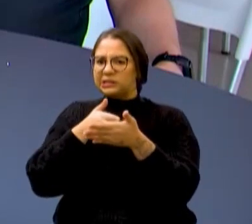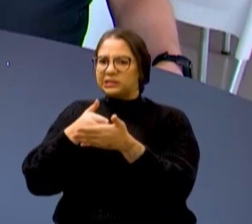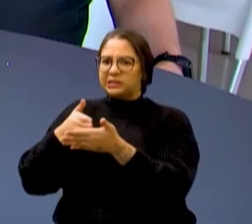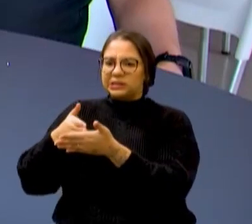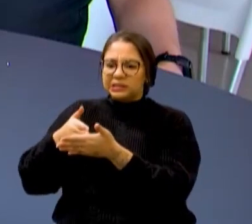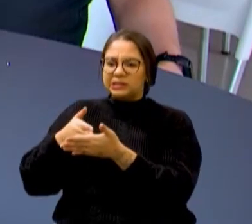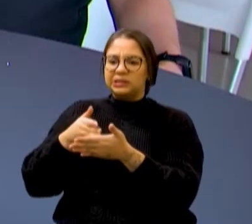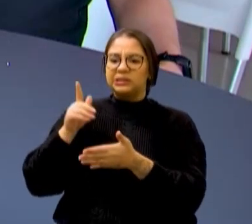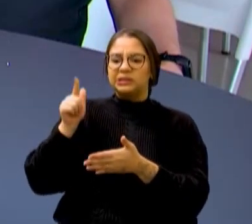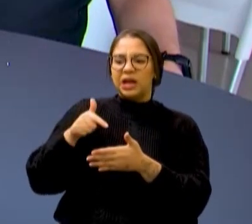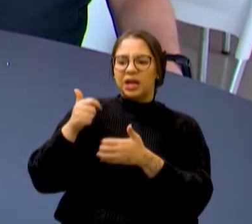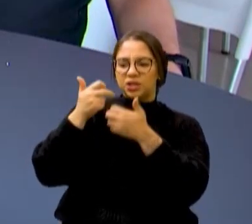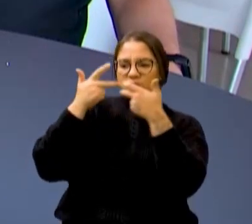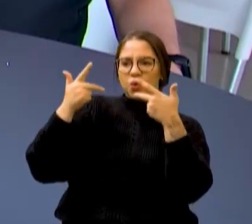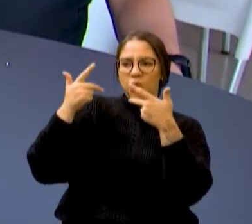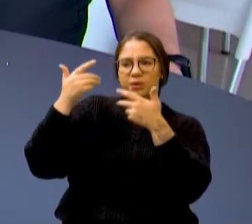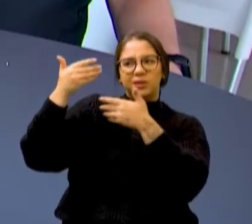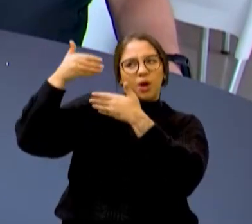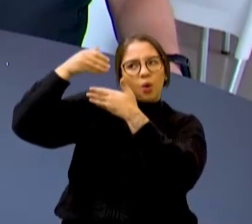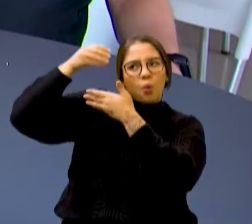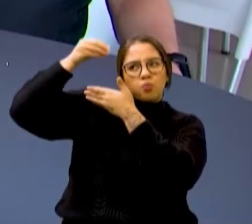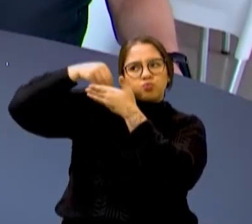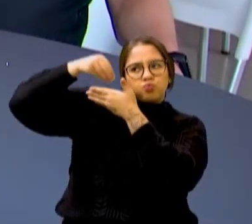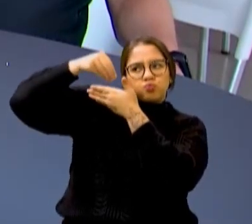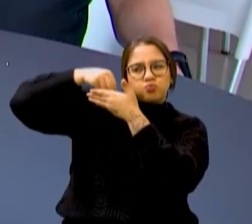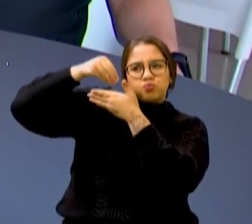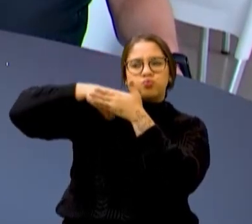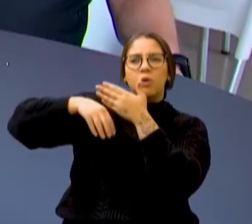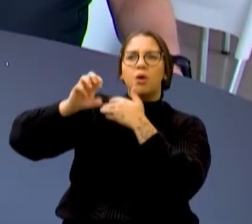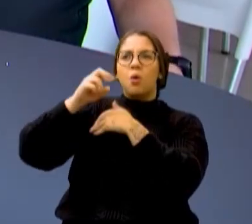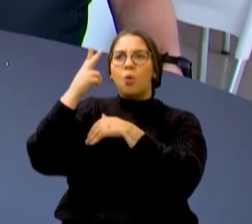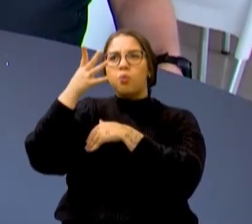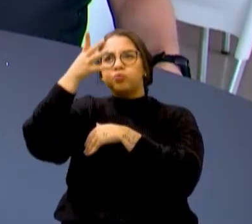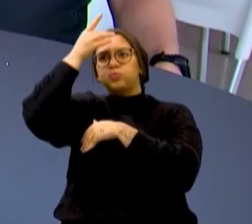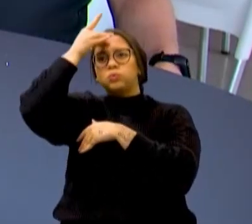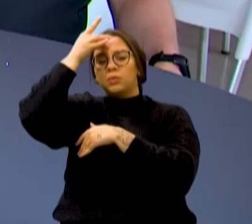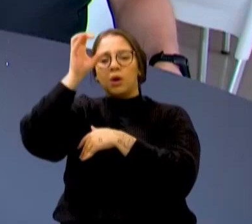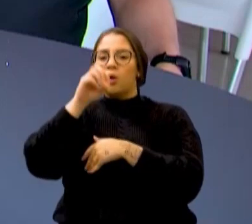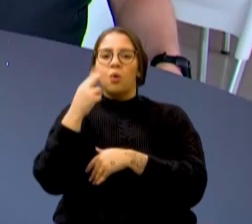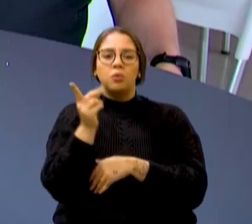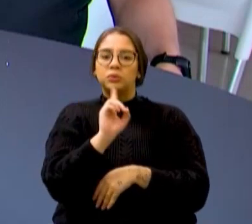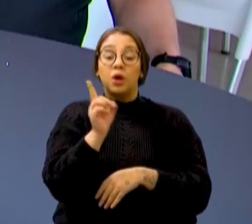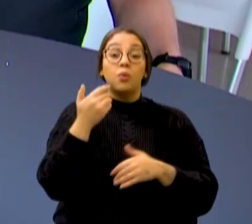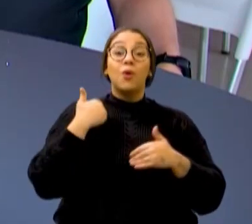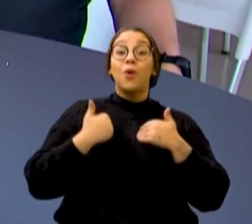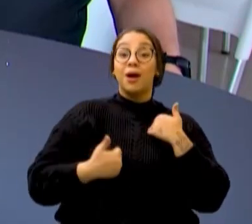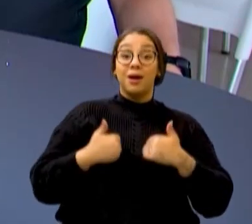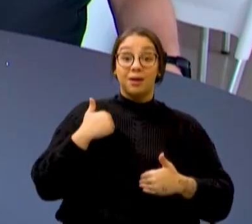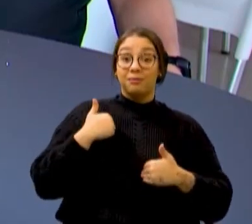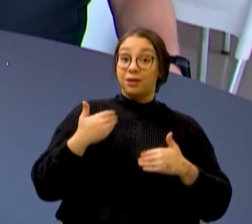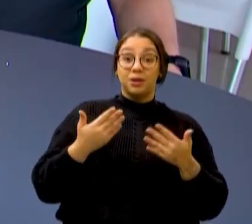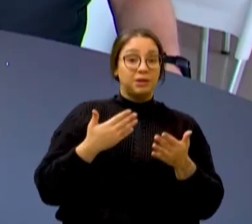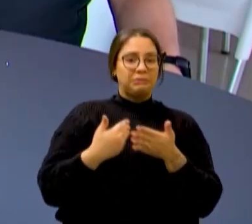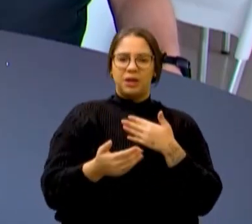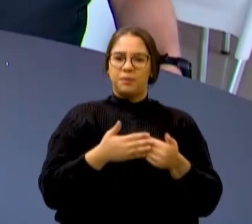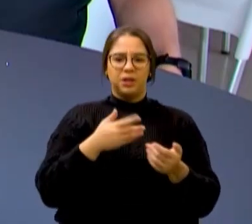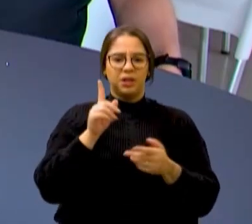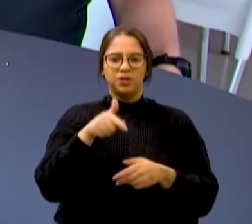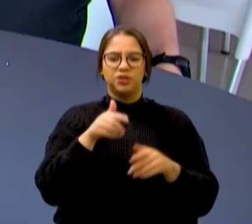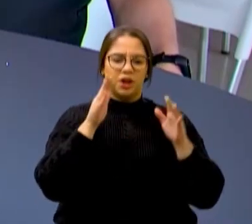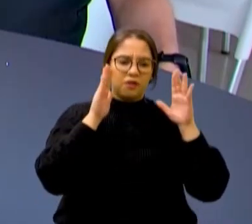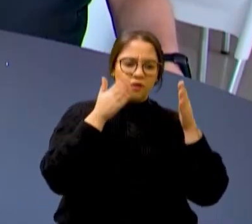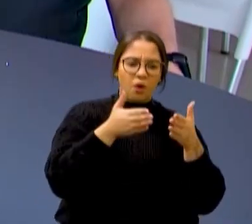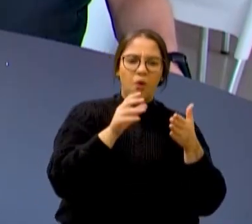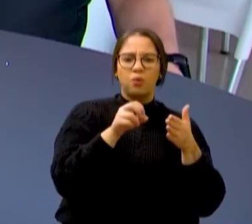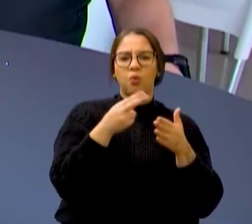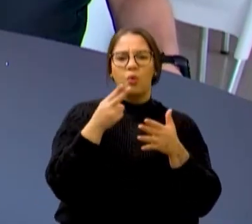dificuldade, talvez, de armazenar, de memorizar, ou não, fisicamente, independentemente